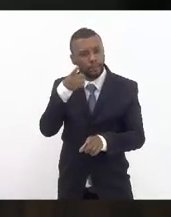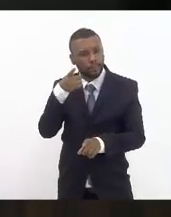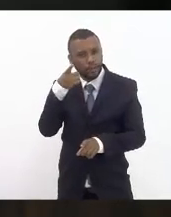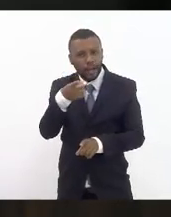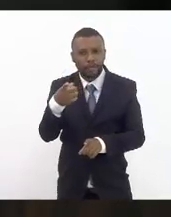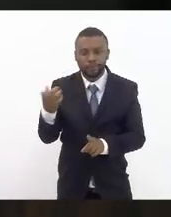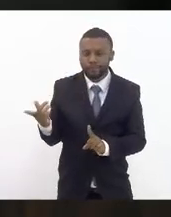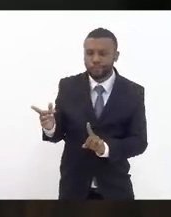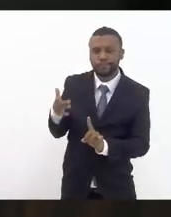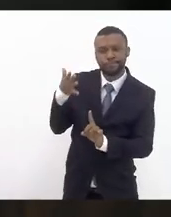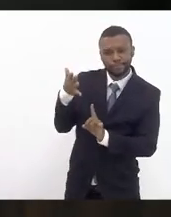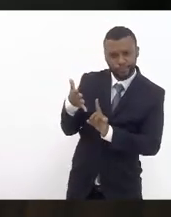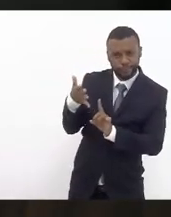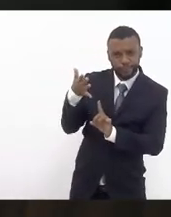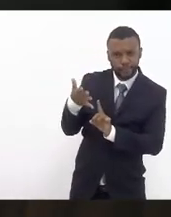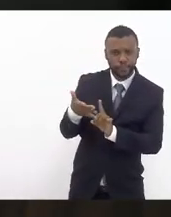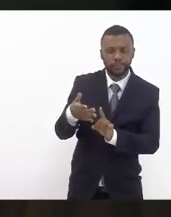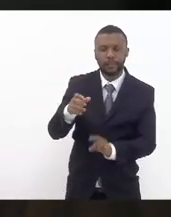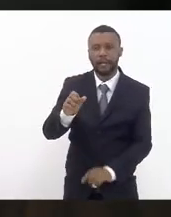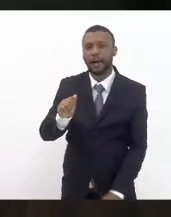Deputada Alana Passos.